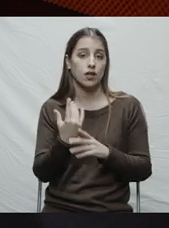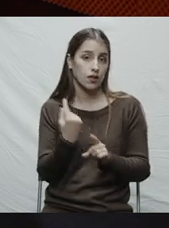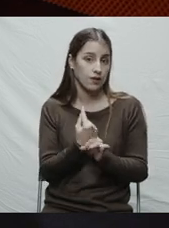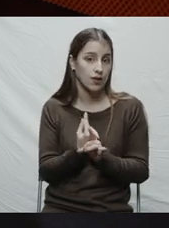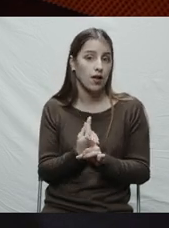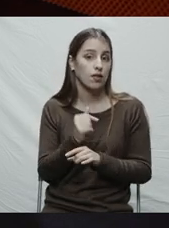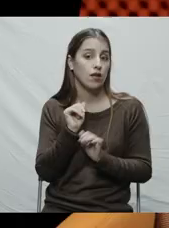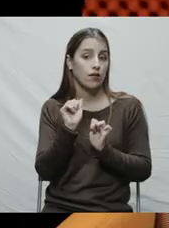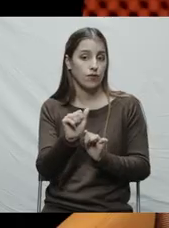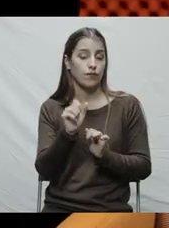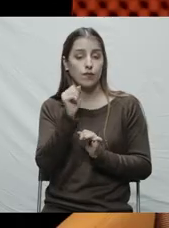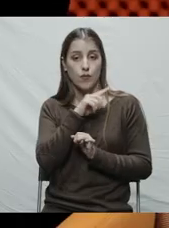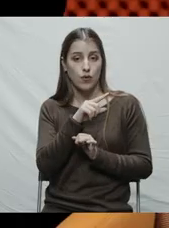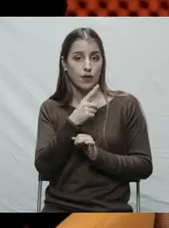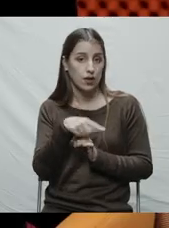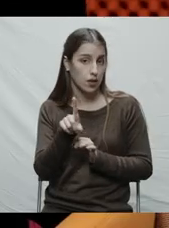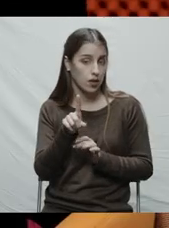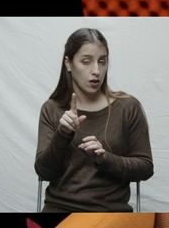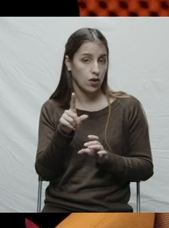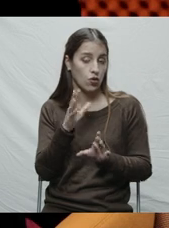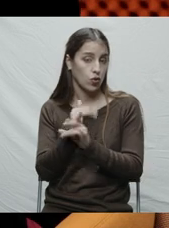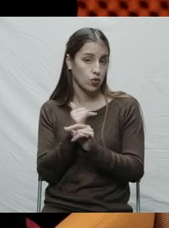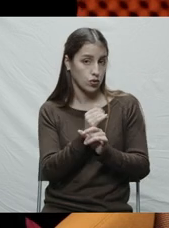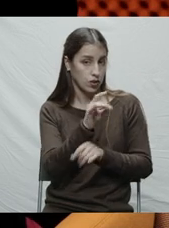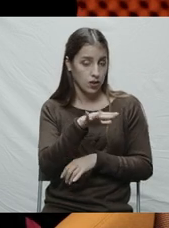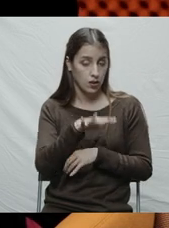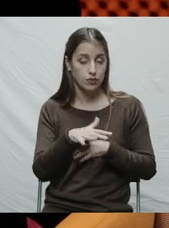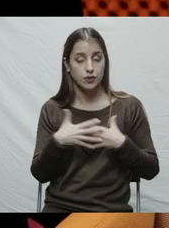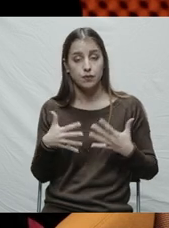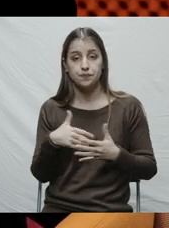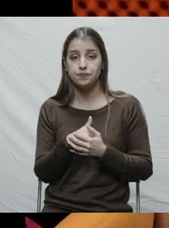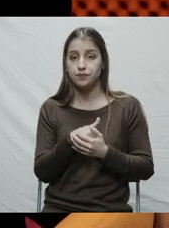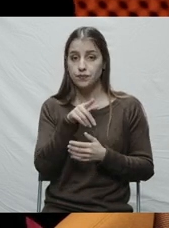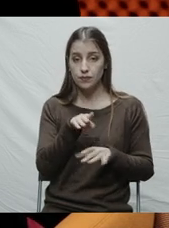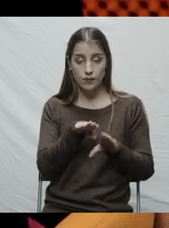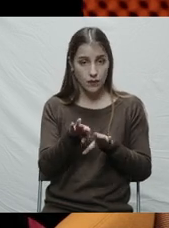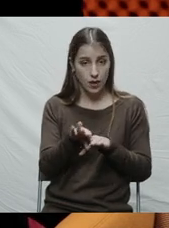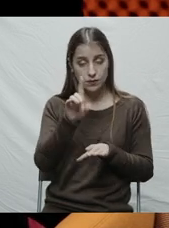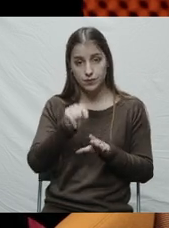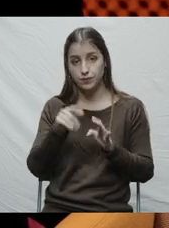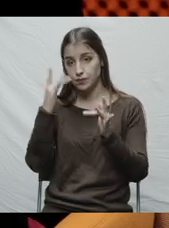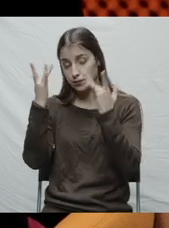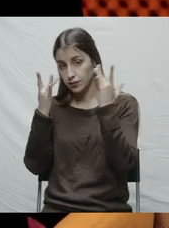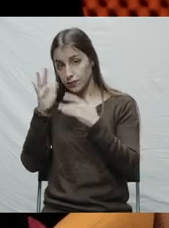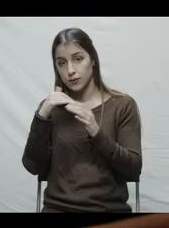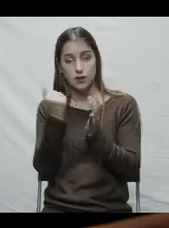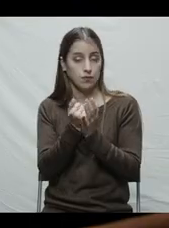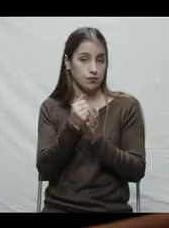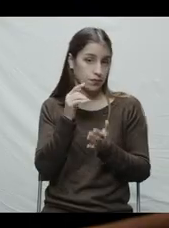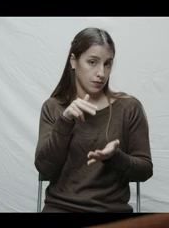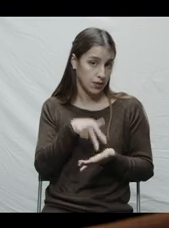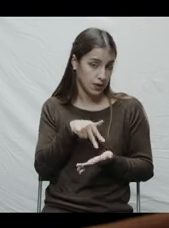criatividade, chegar e ir a outros sítios. Portanto, esta questão da prática e da teoria sempre esteve um pouco